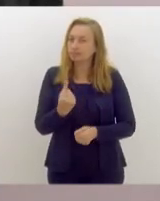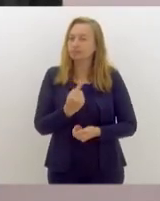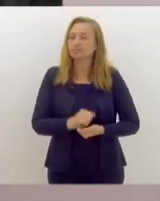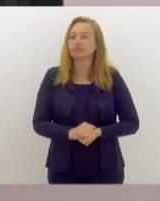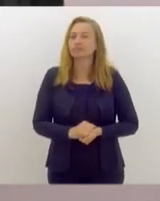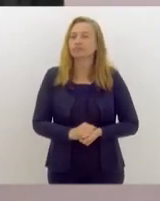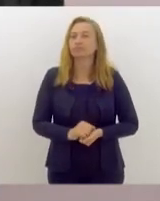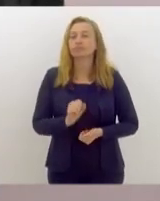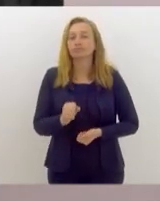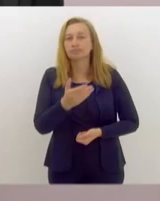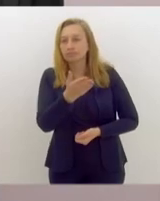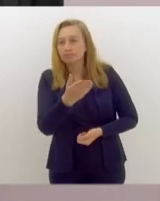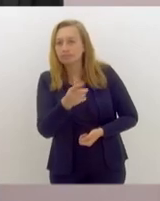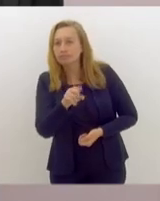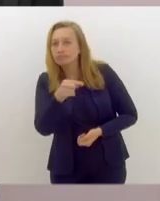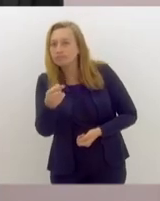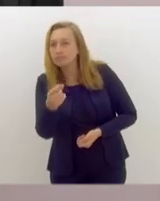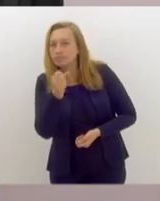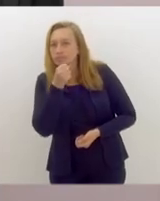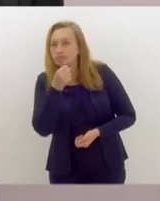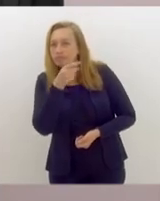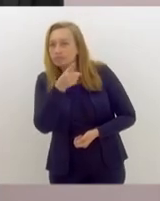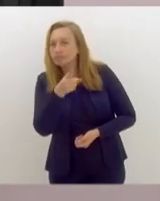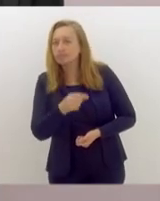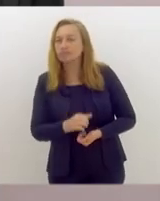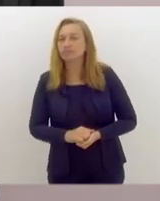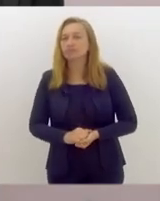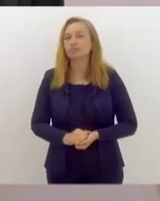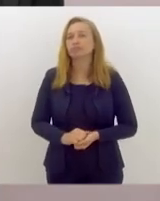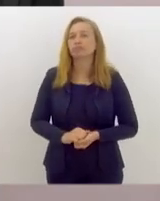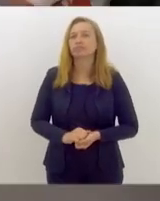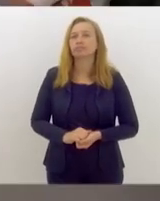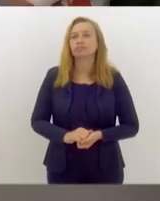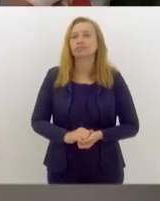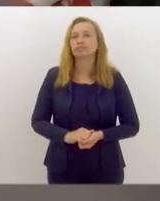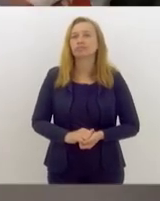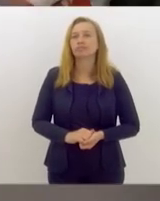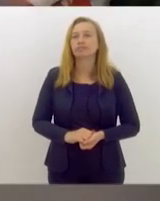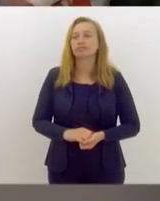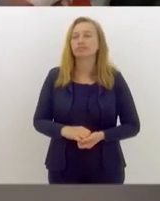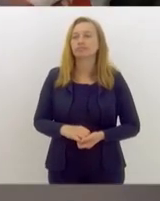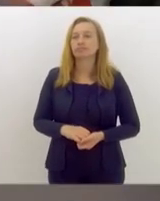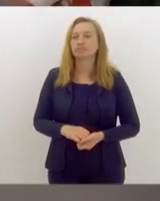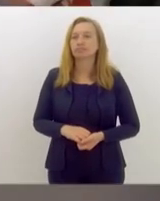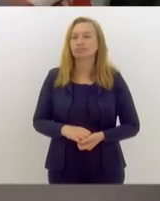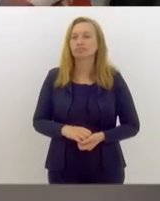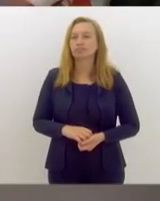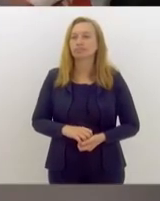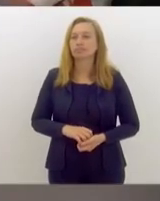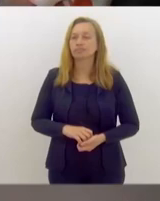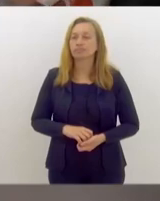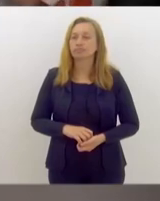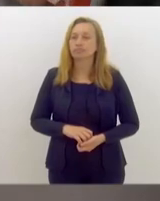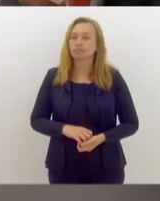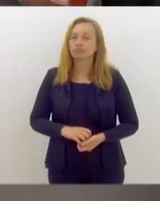pode passar esse microfone ou vai pegar o microfone sem fio?